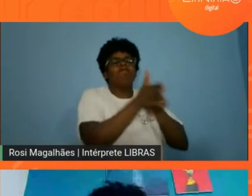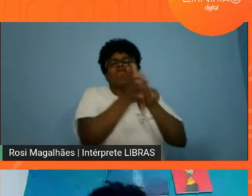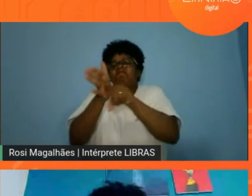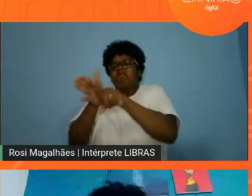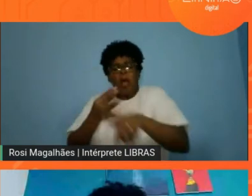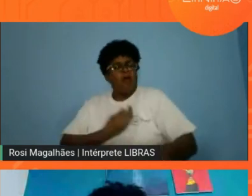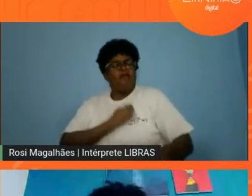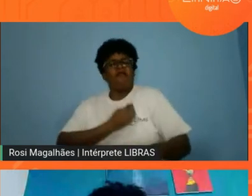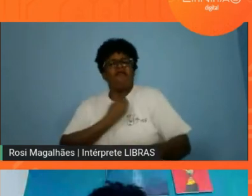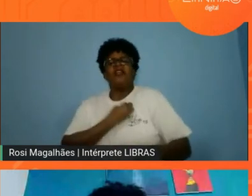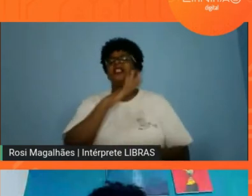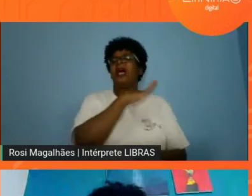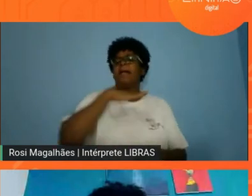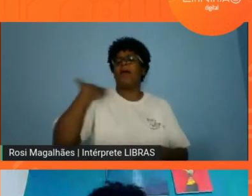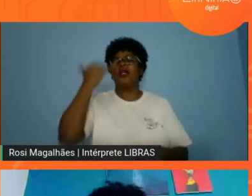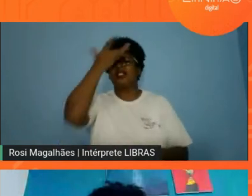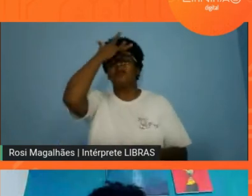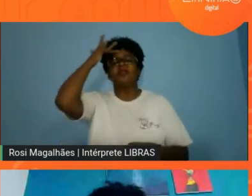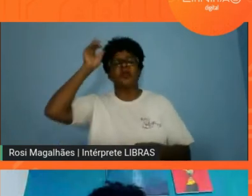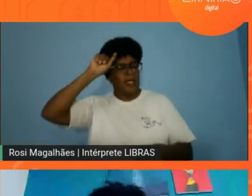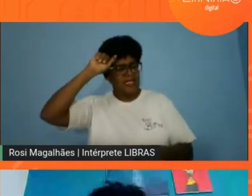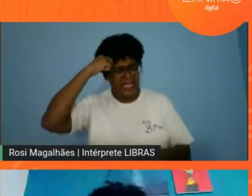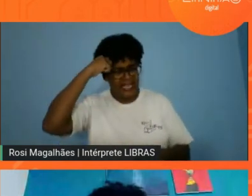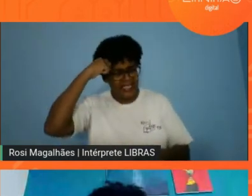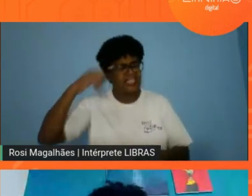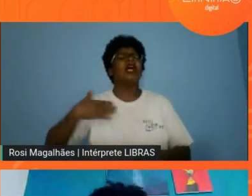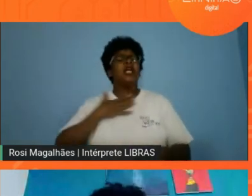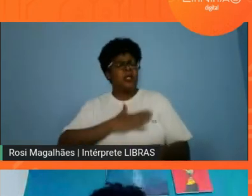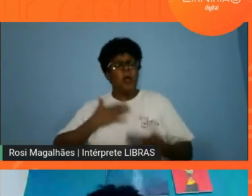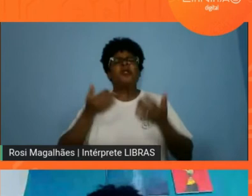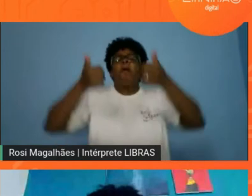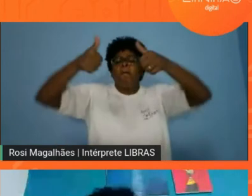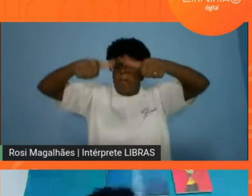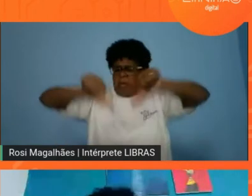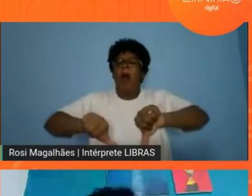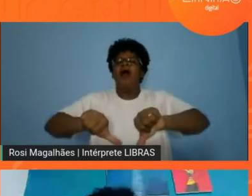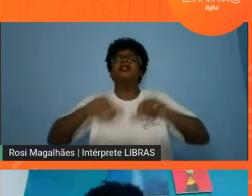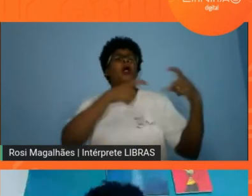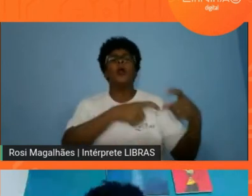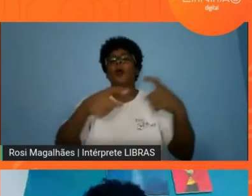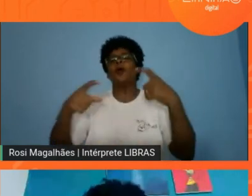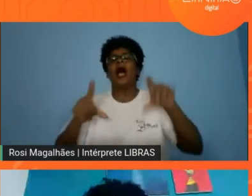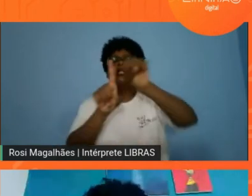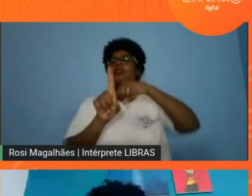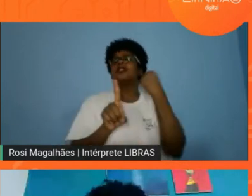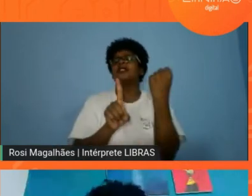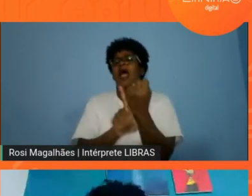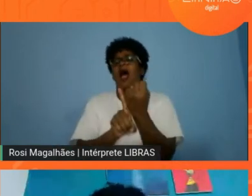da população negra, que goza dos piores lugares sociais, por meio, né,